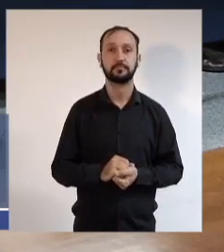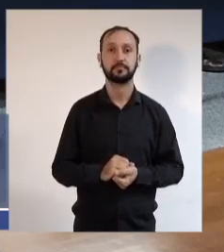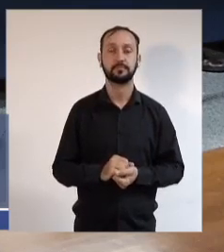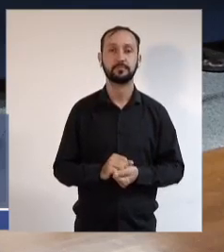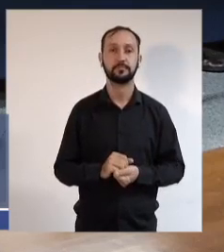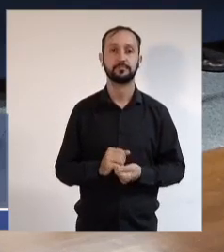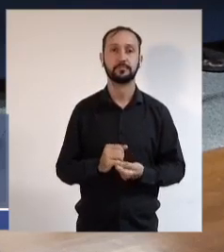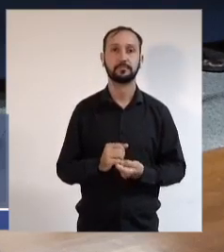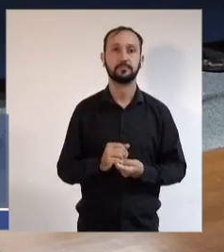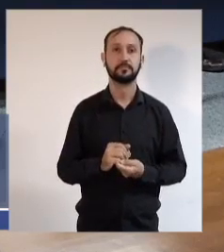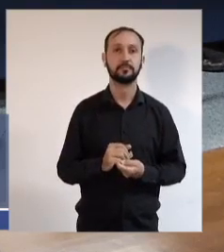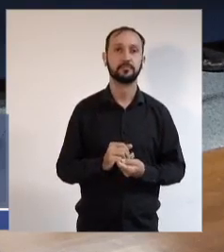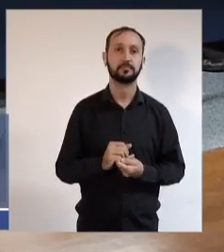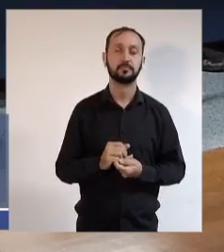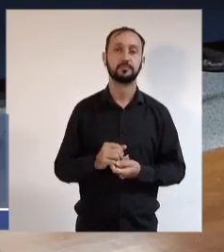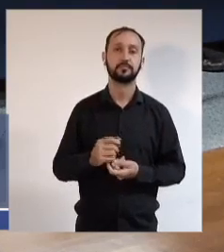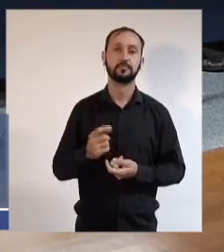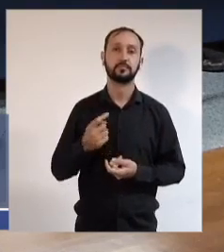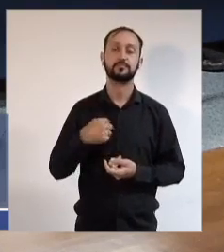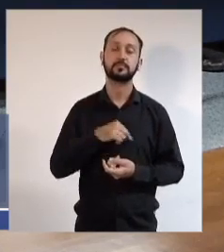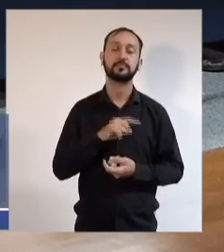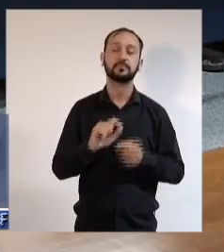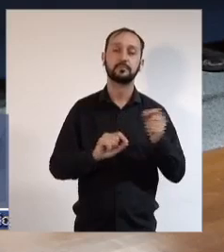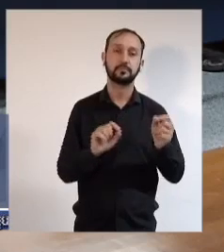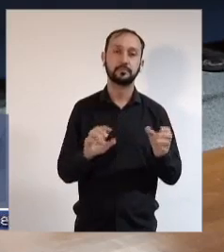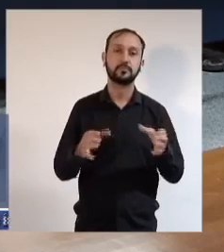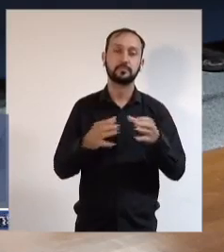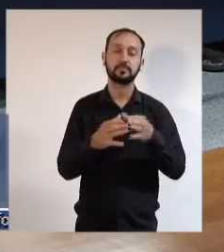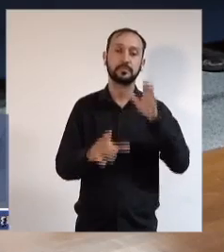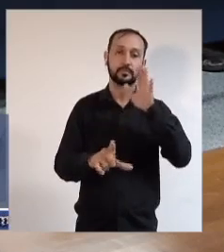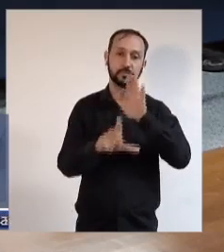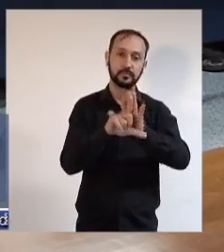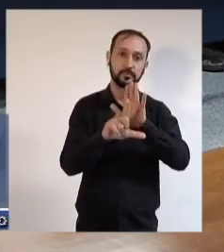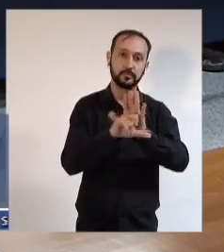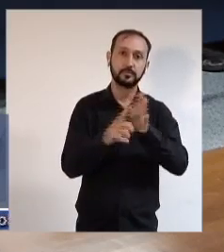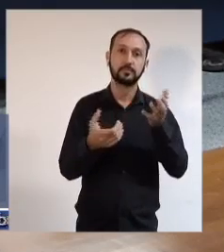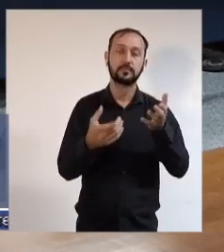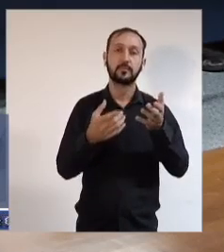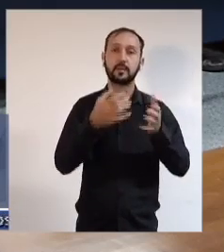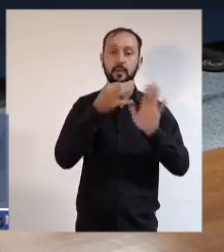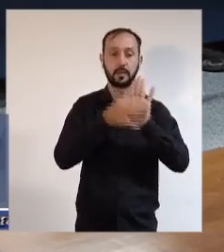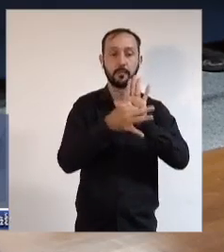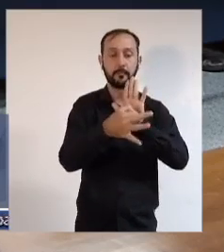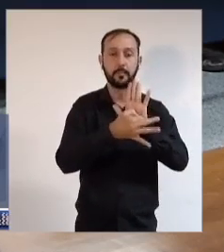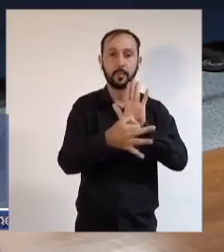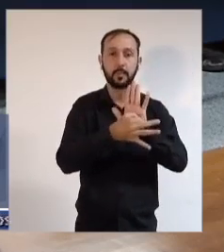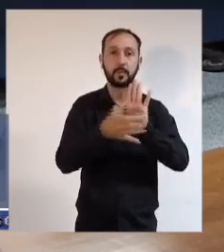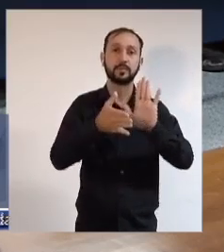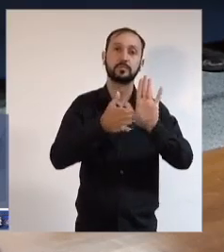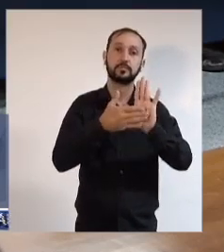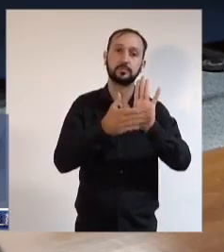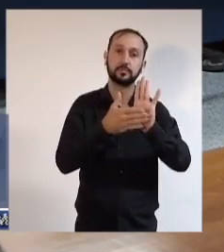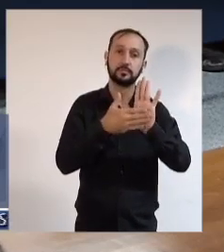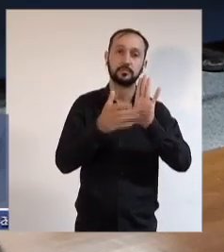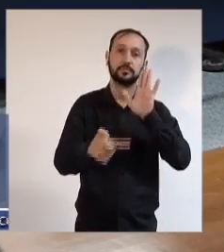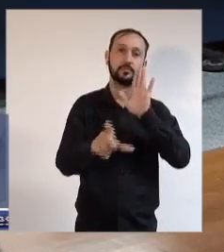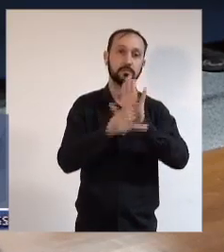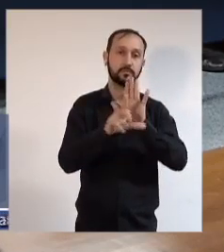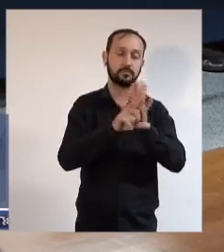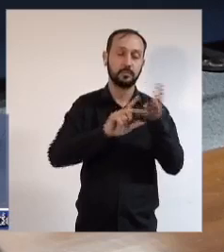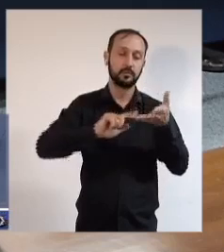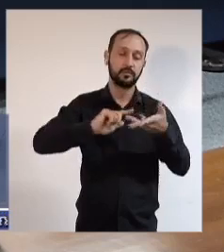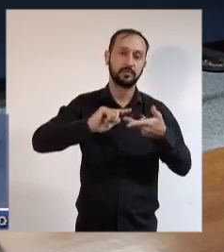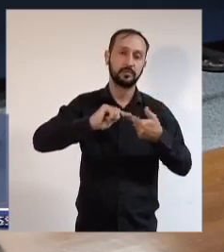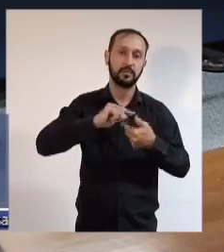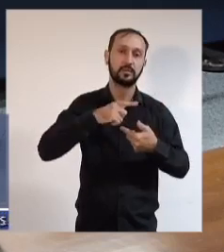da nossa das nossas leis propostas de projetos de leis nós temos várias